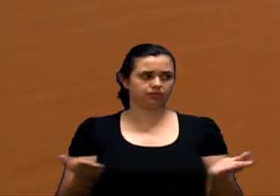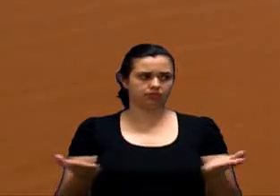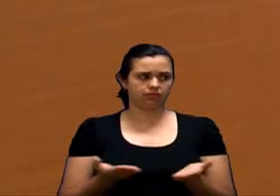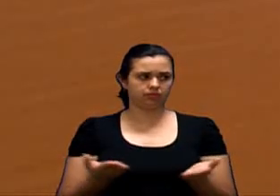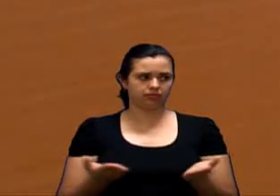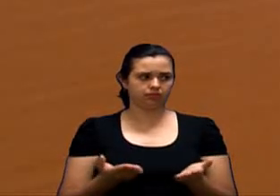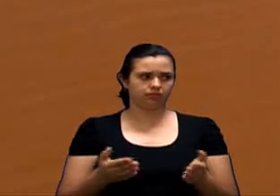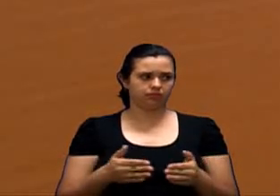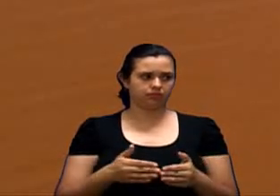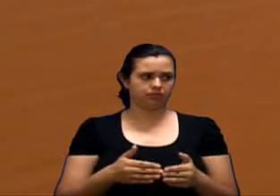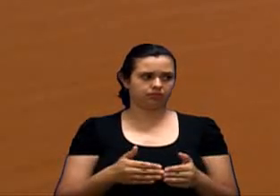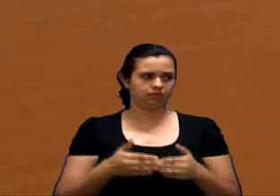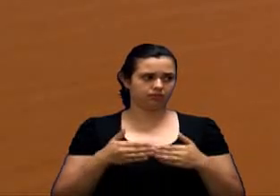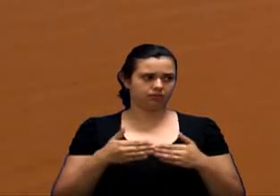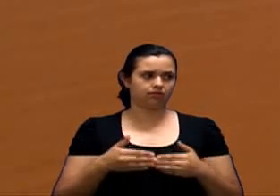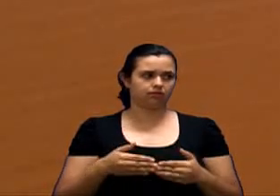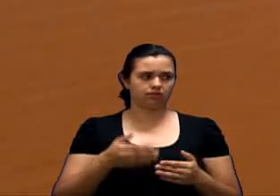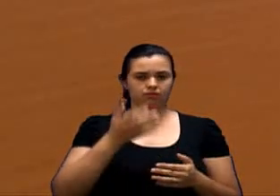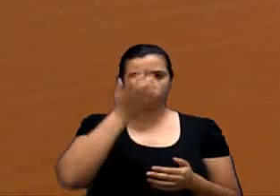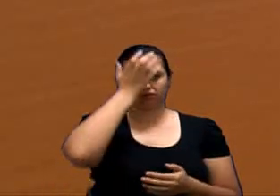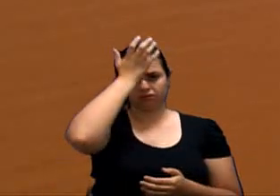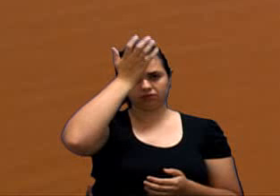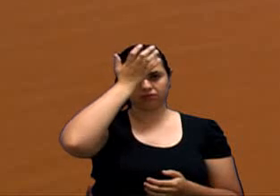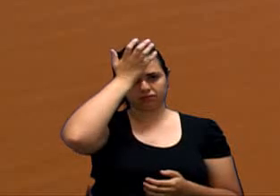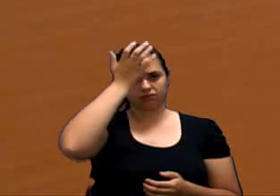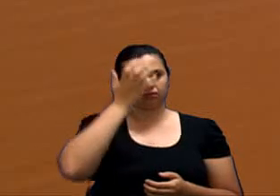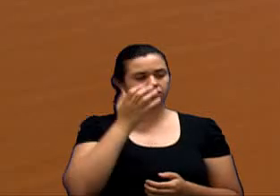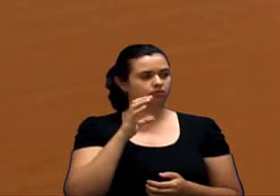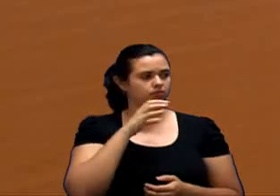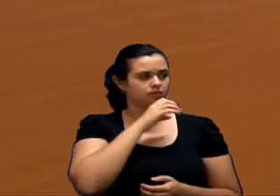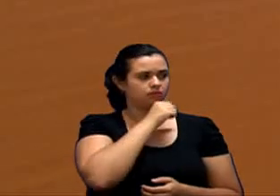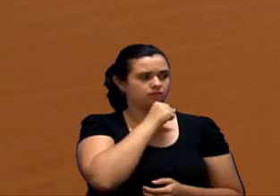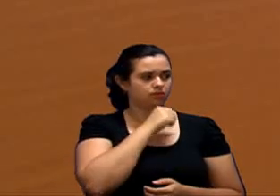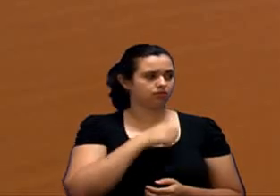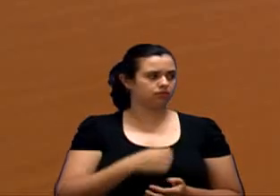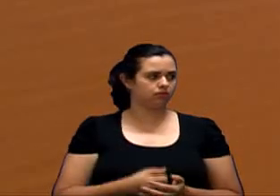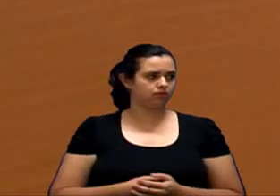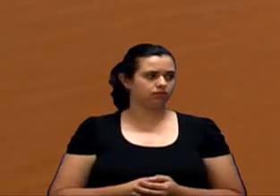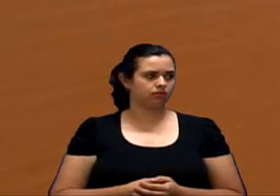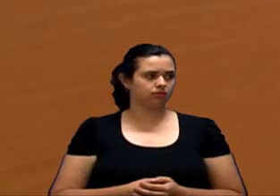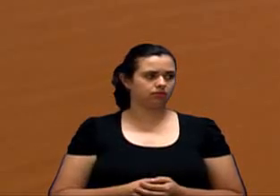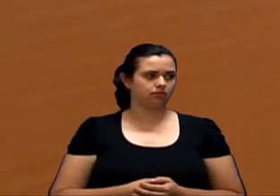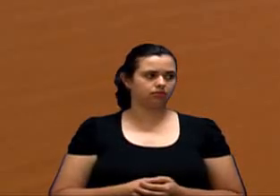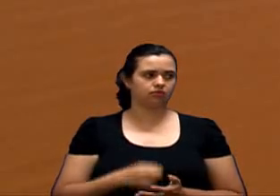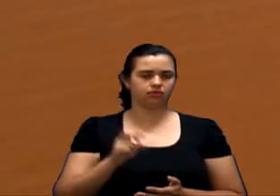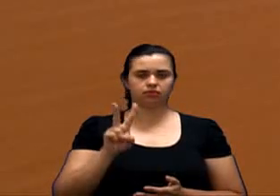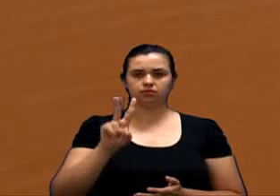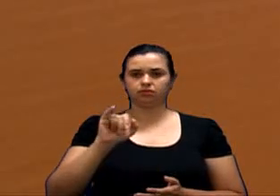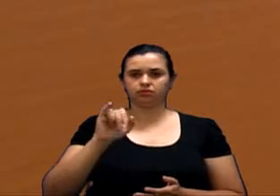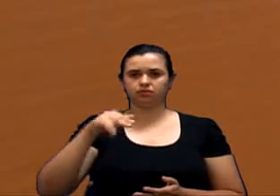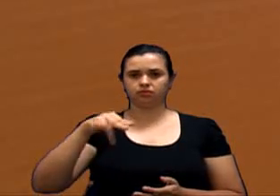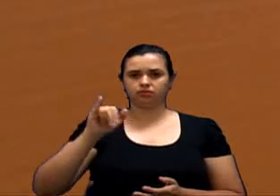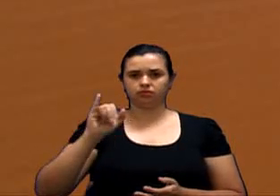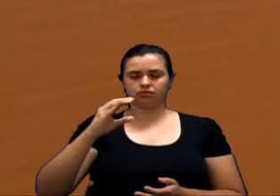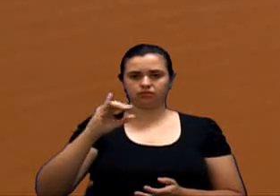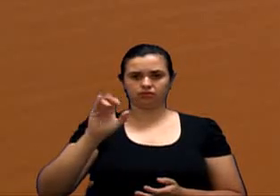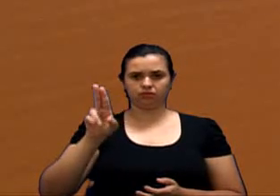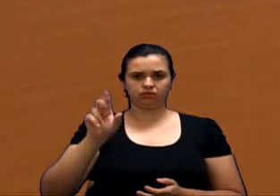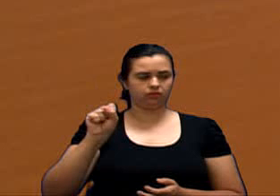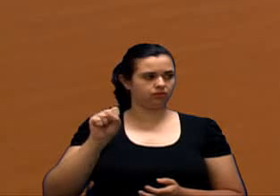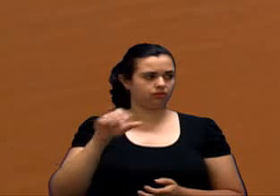vereadores aí, para nós... Vai falar só rapidinho, para nós poder já colocar... Não, Vinícius, é coisa rápida. Coisa rápida.